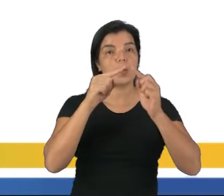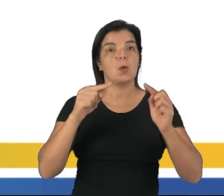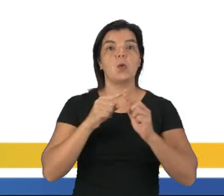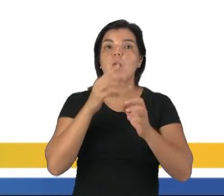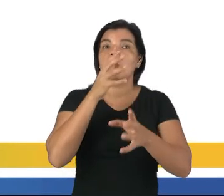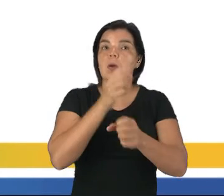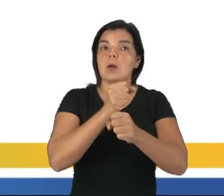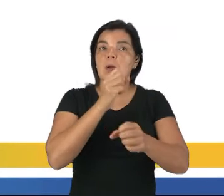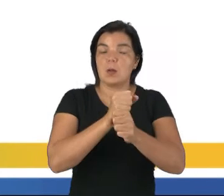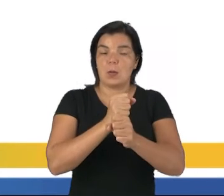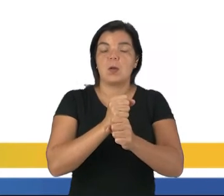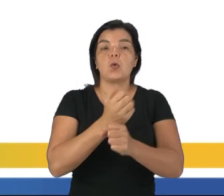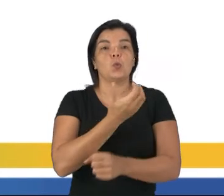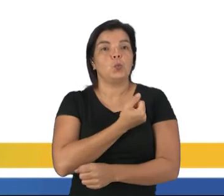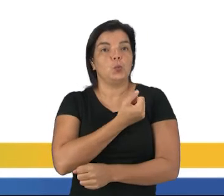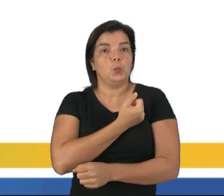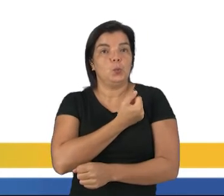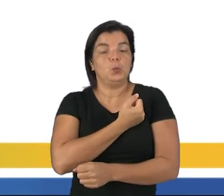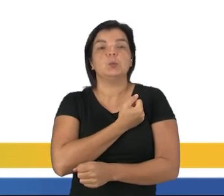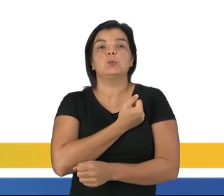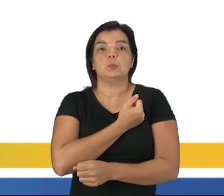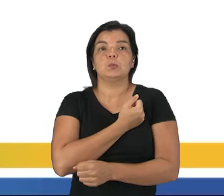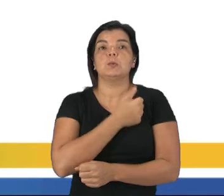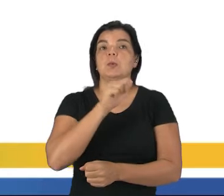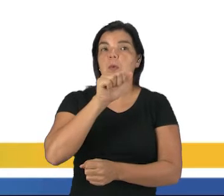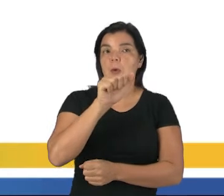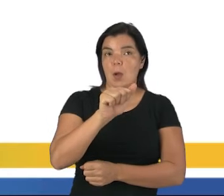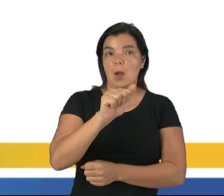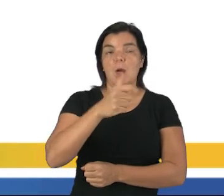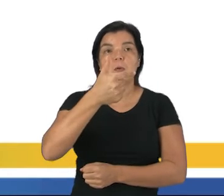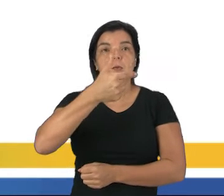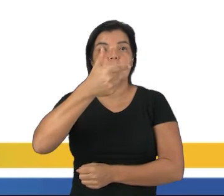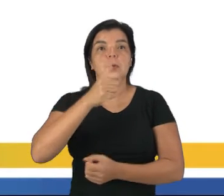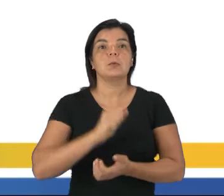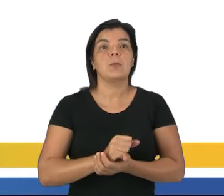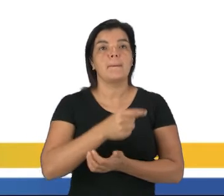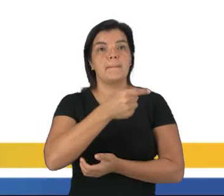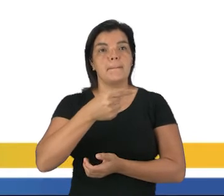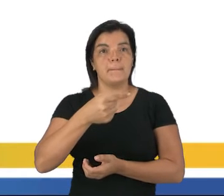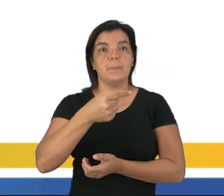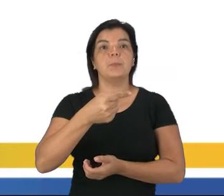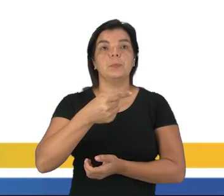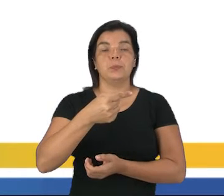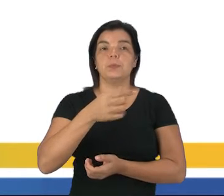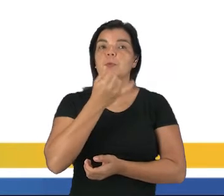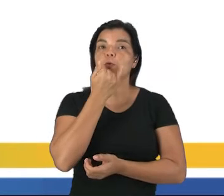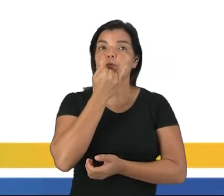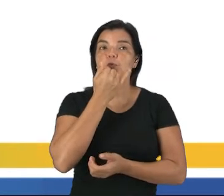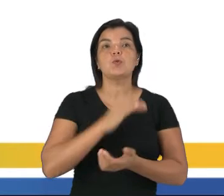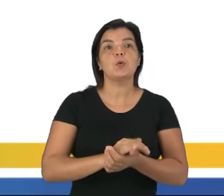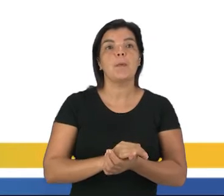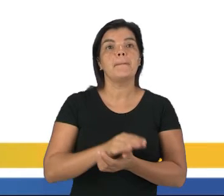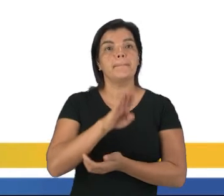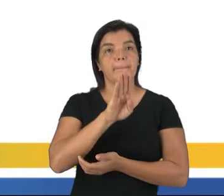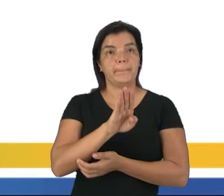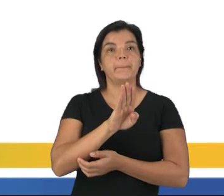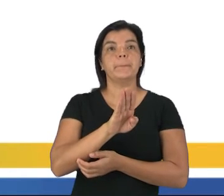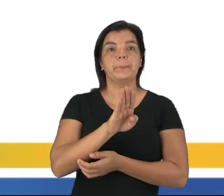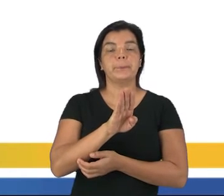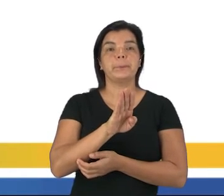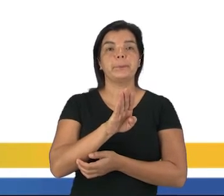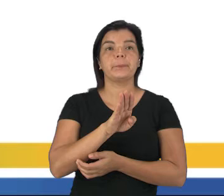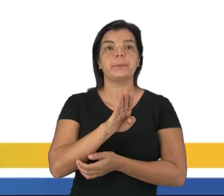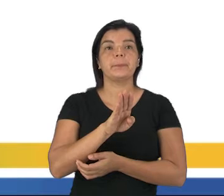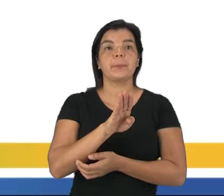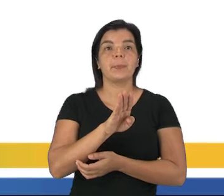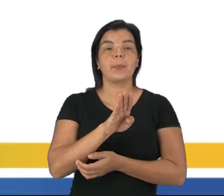delta, substituindo os coeficientes a, ali no a ao quadrado, menos 4, o b ali, né, o